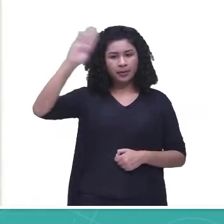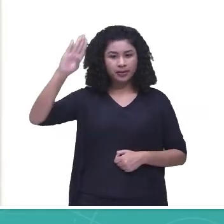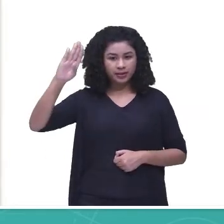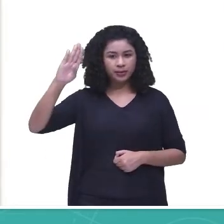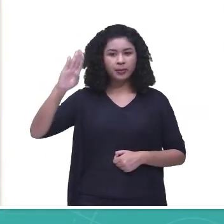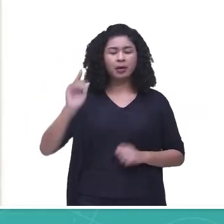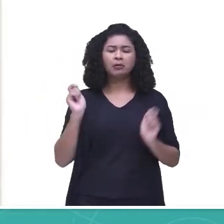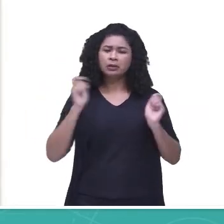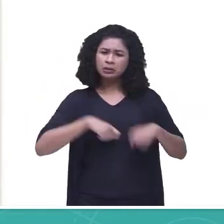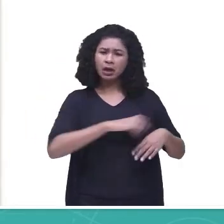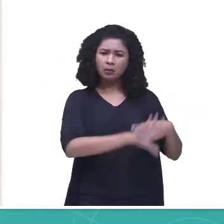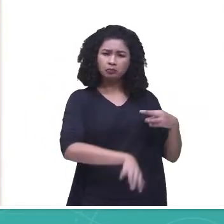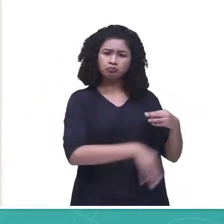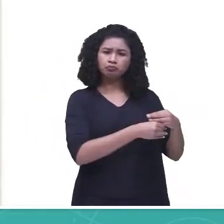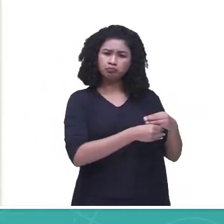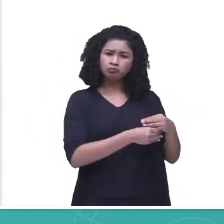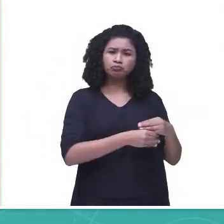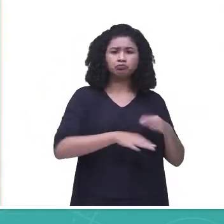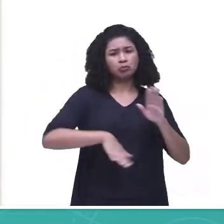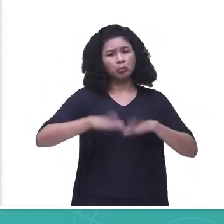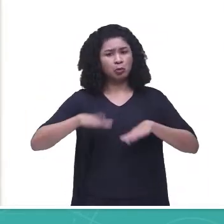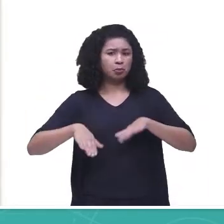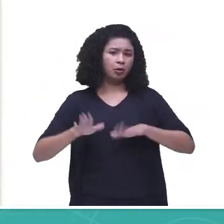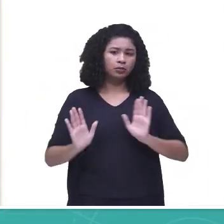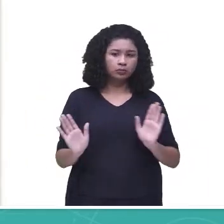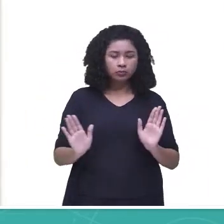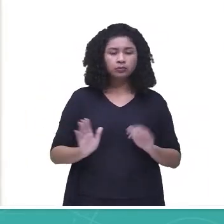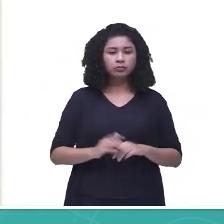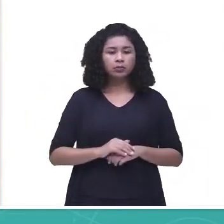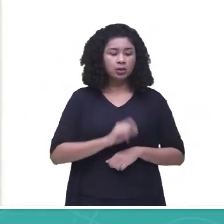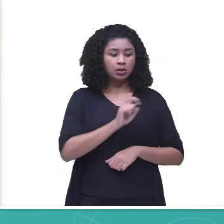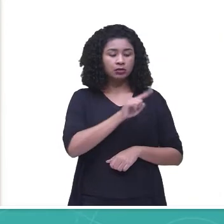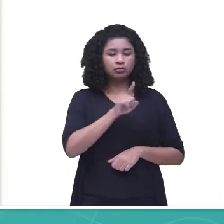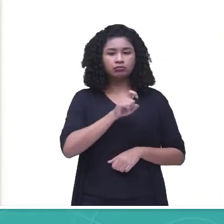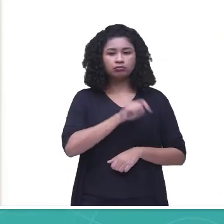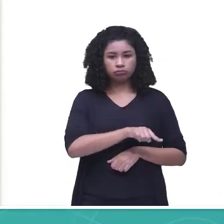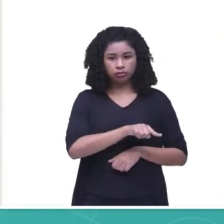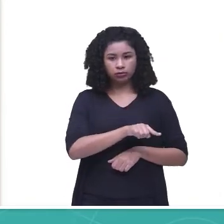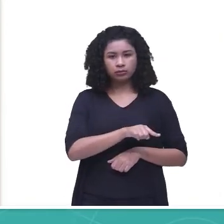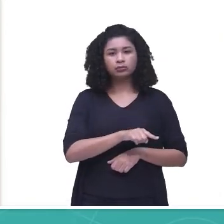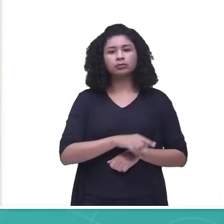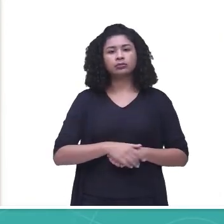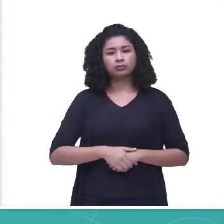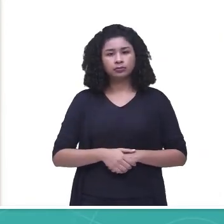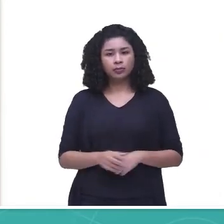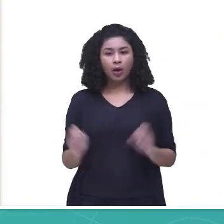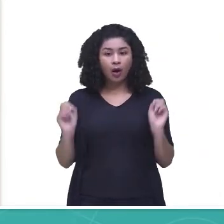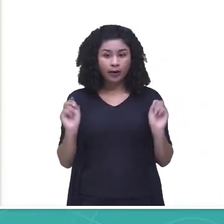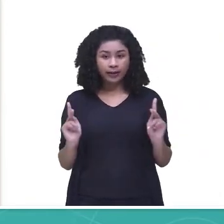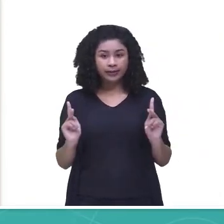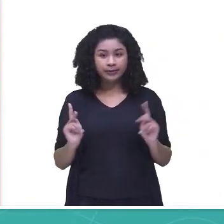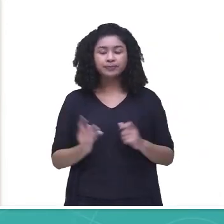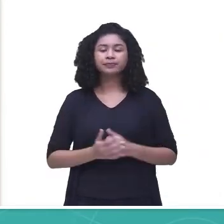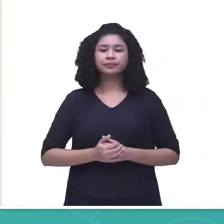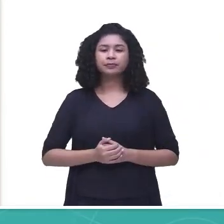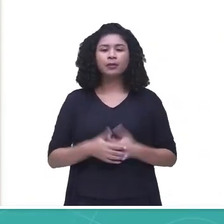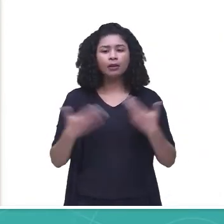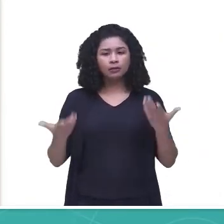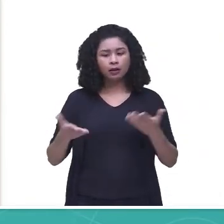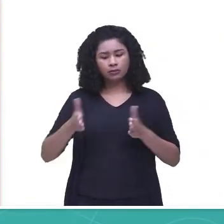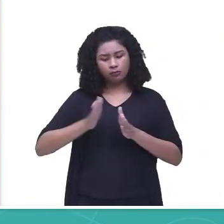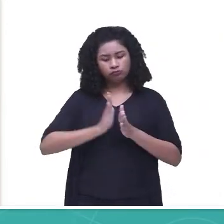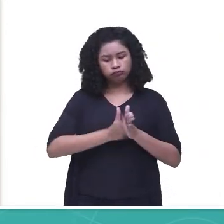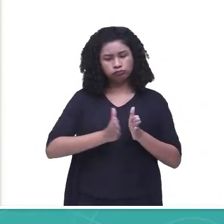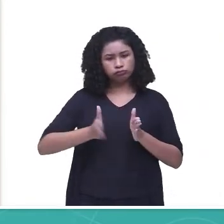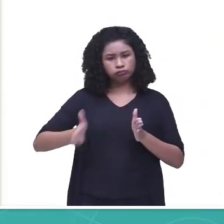ter um complemento, pode ter ou não, e o ponto de interrogação, que em língua inglesa é question mark. Então, essa é a estrutura de